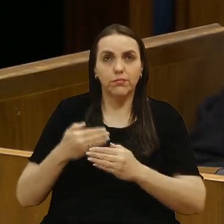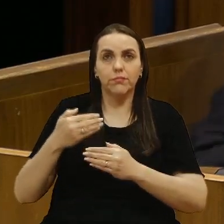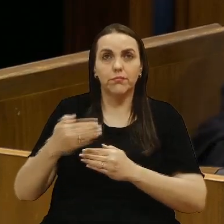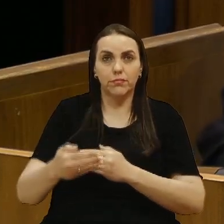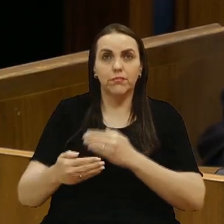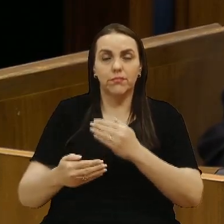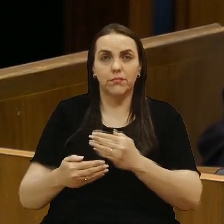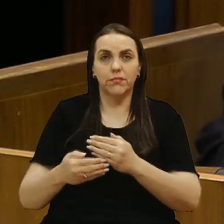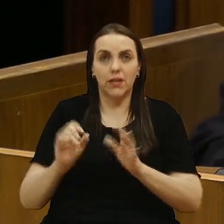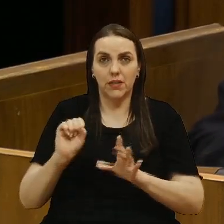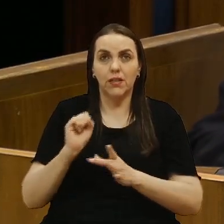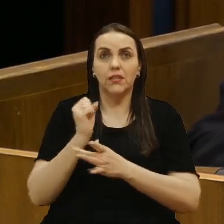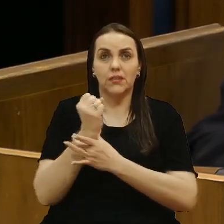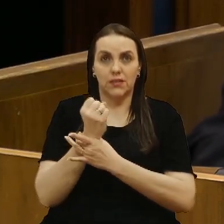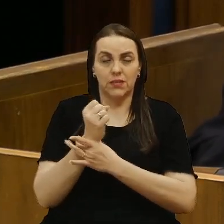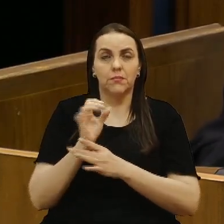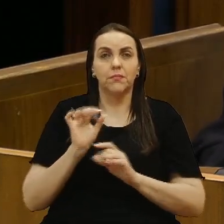assegurando